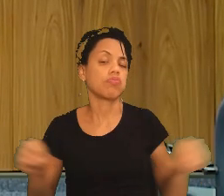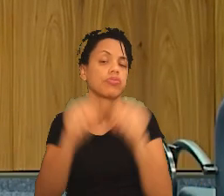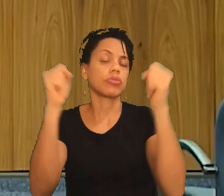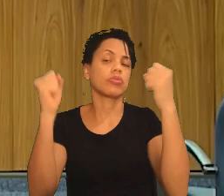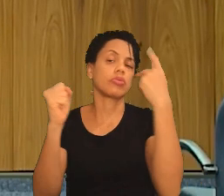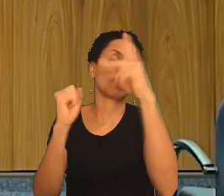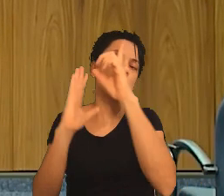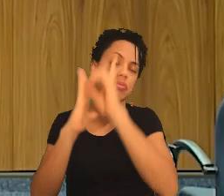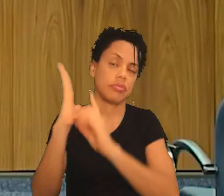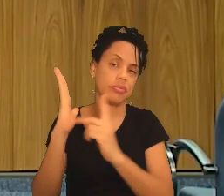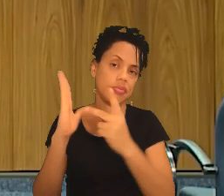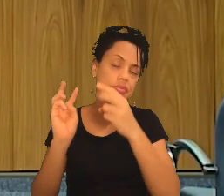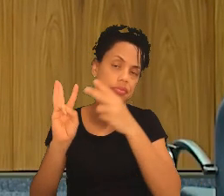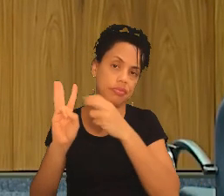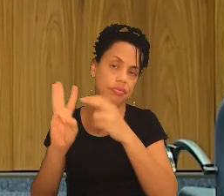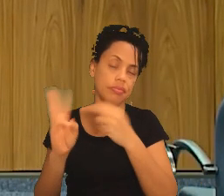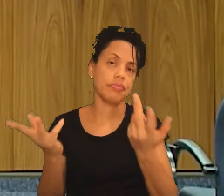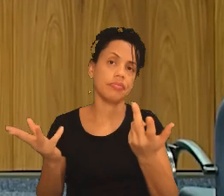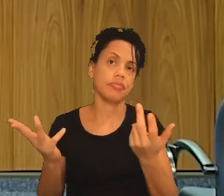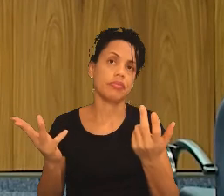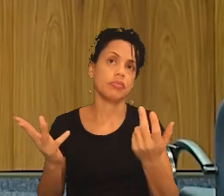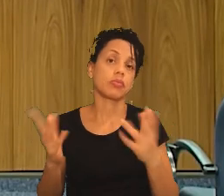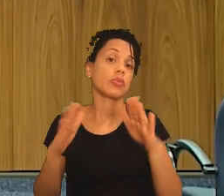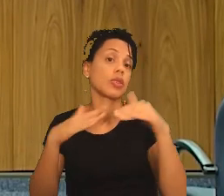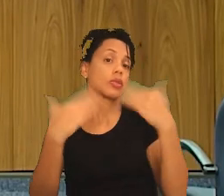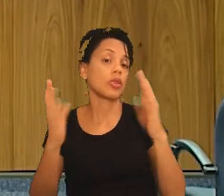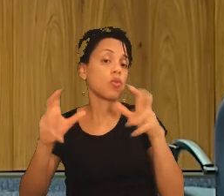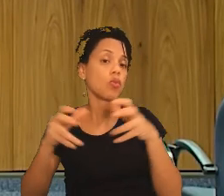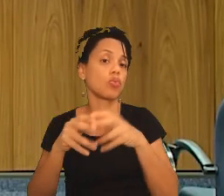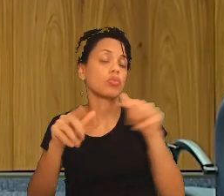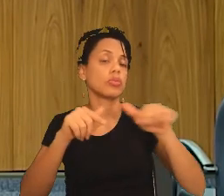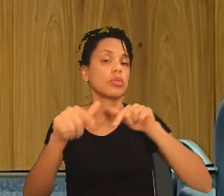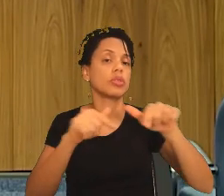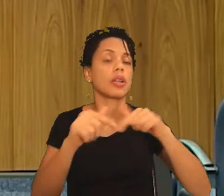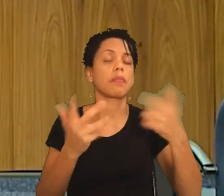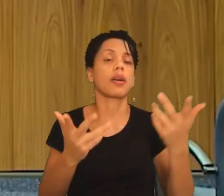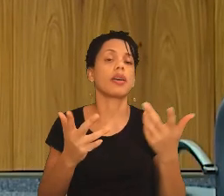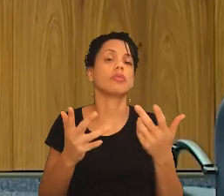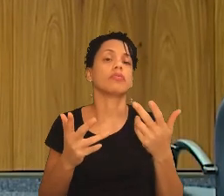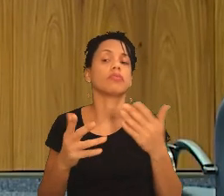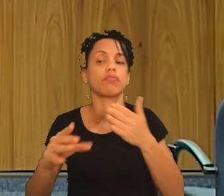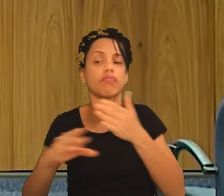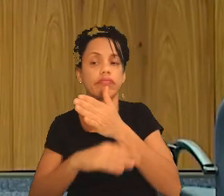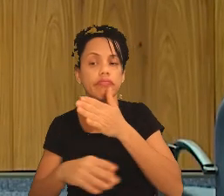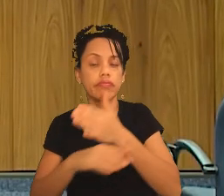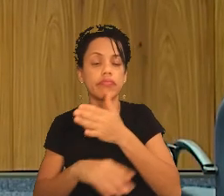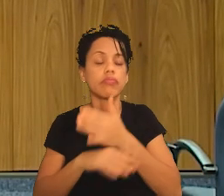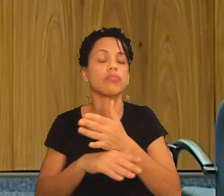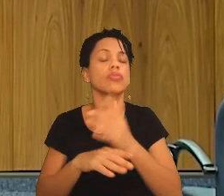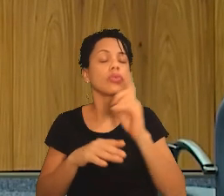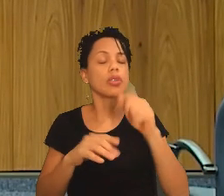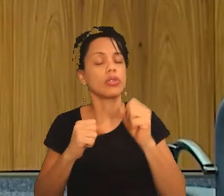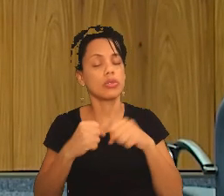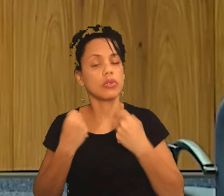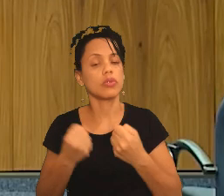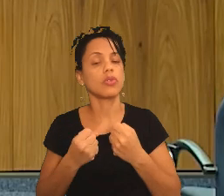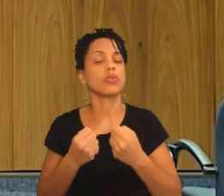apuração e discutir a responsabilidade do Estado brasileiro ou de agentes por conta